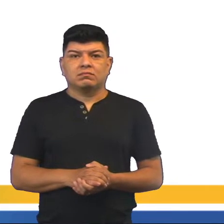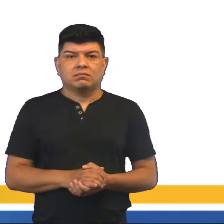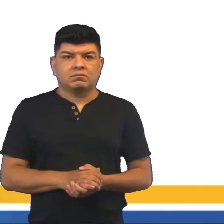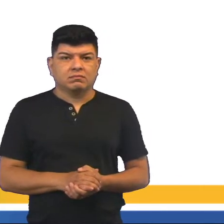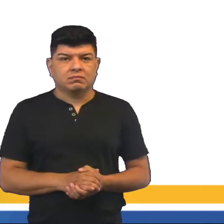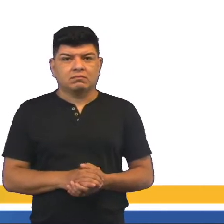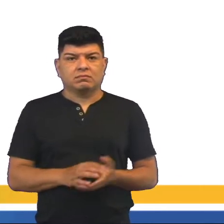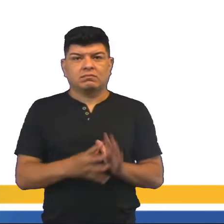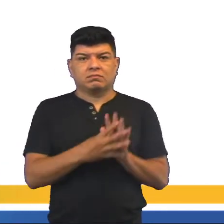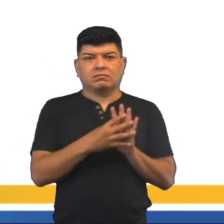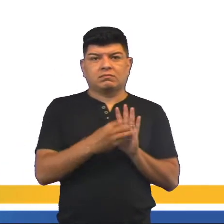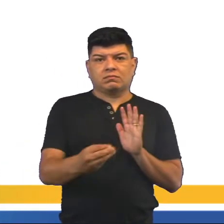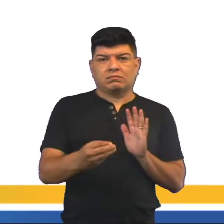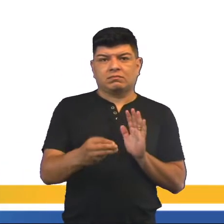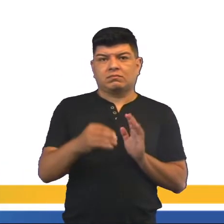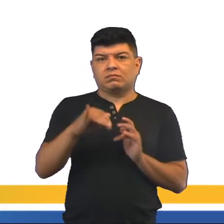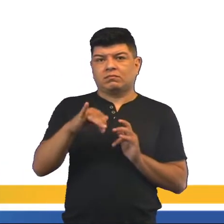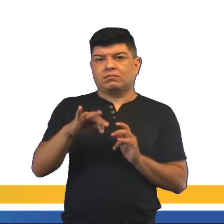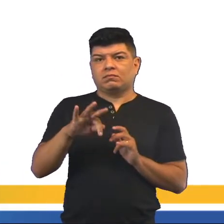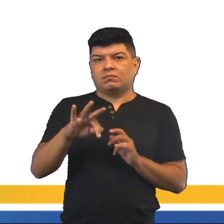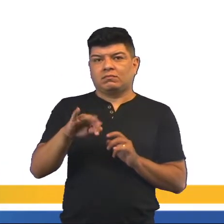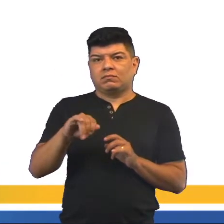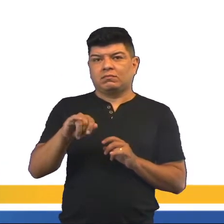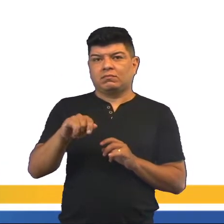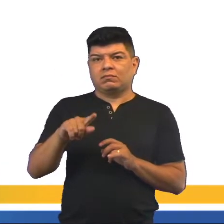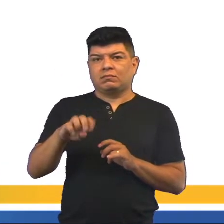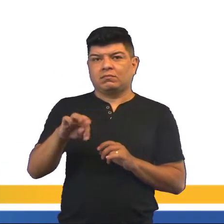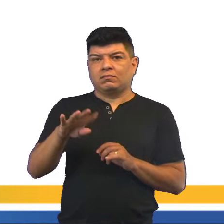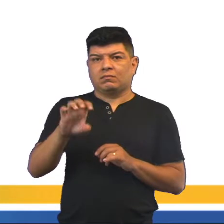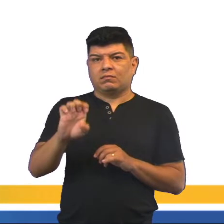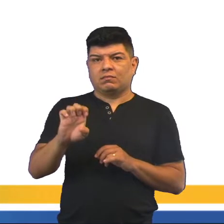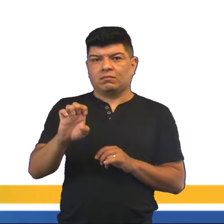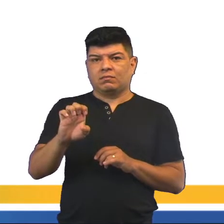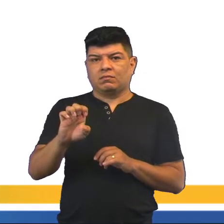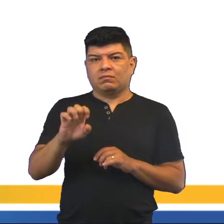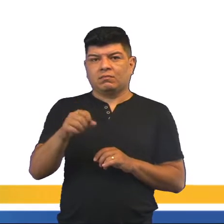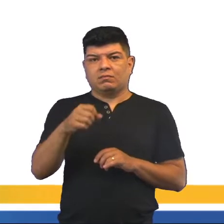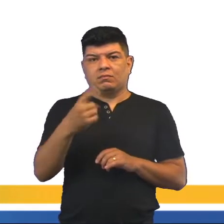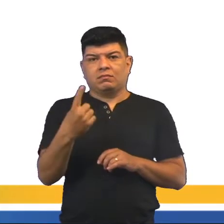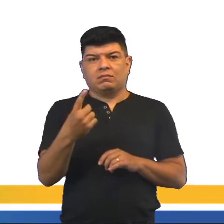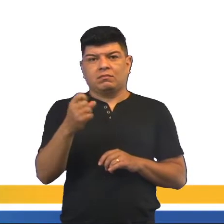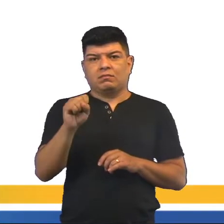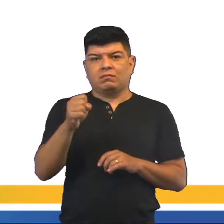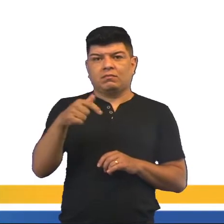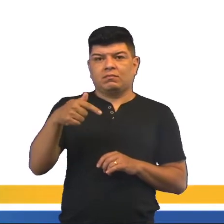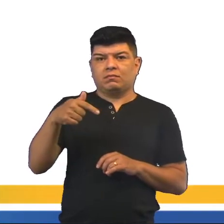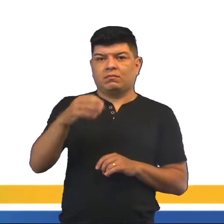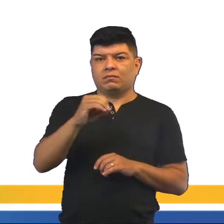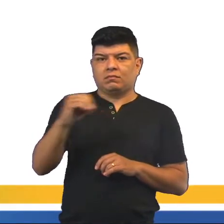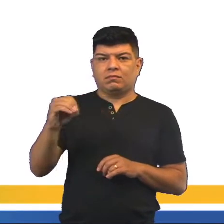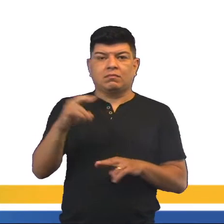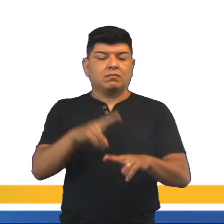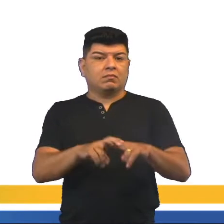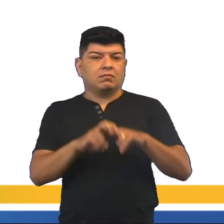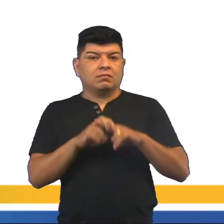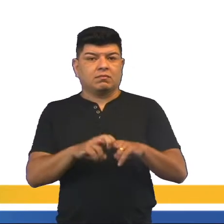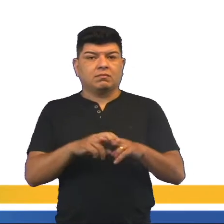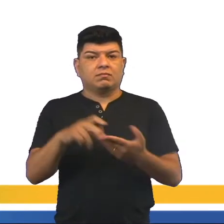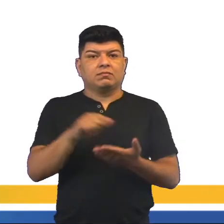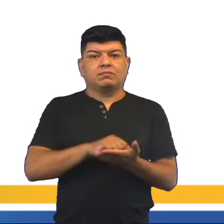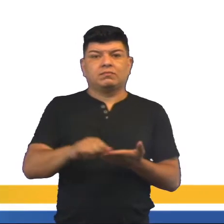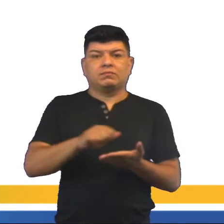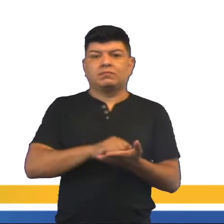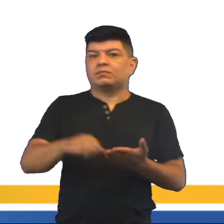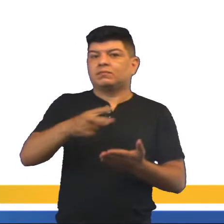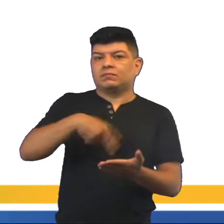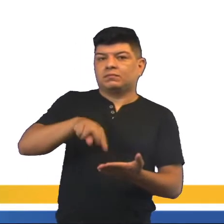então, o Choreography de Feuillet, né, que ele escreveu em 1700, ajustou o termo para o método da notação